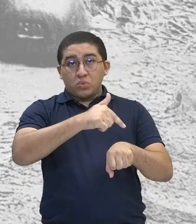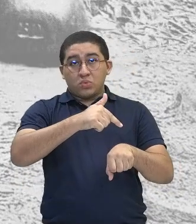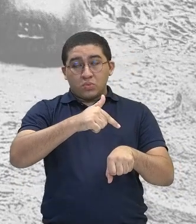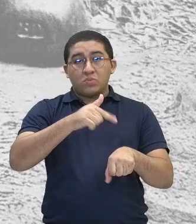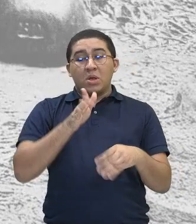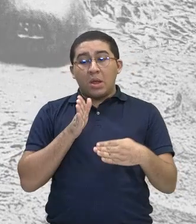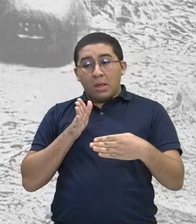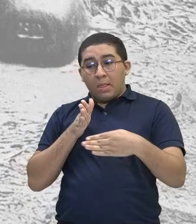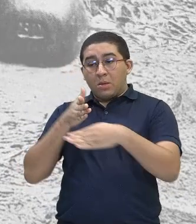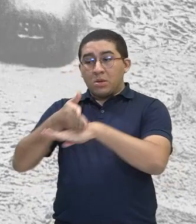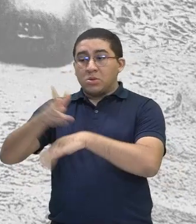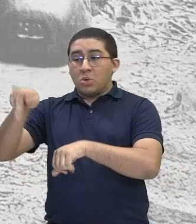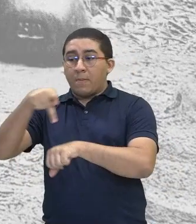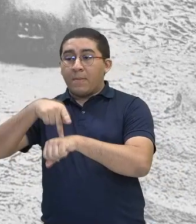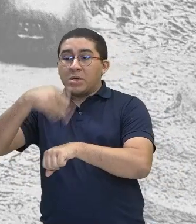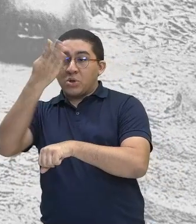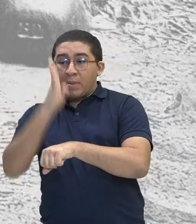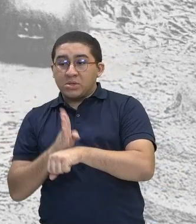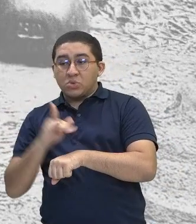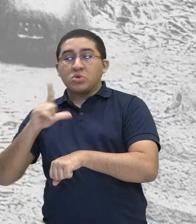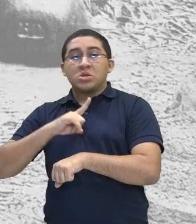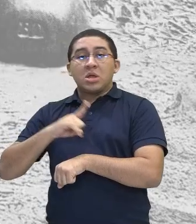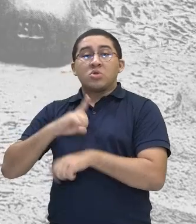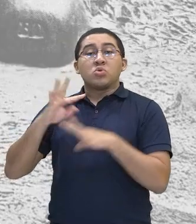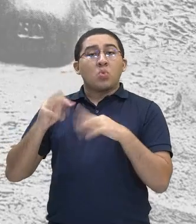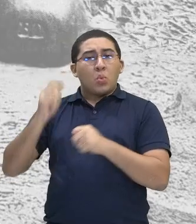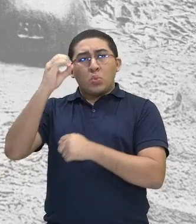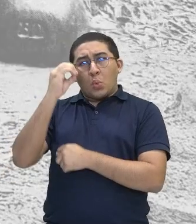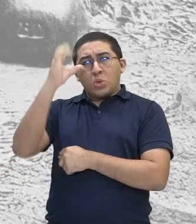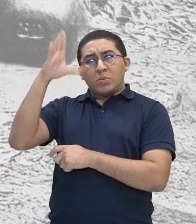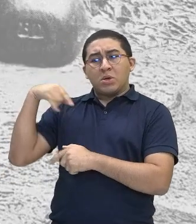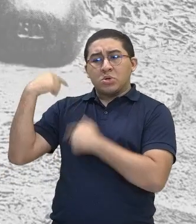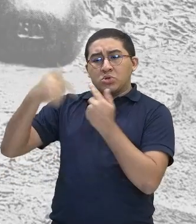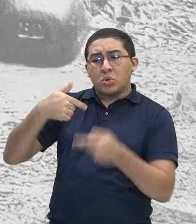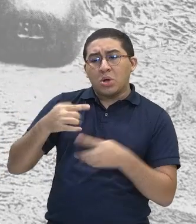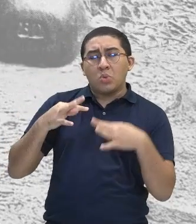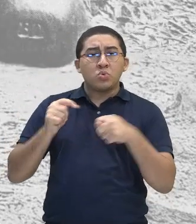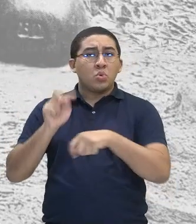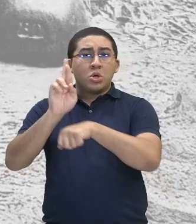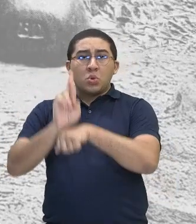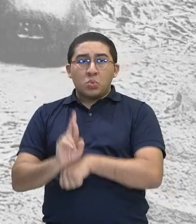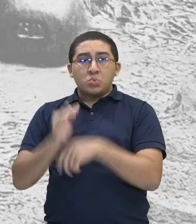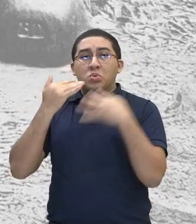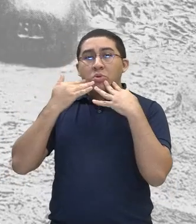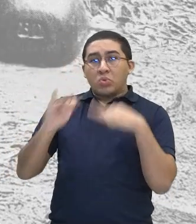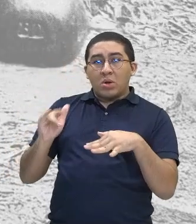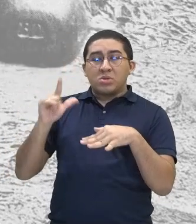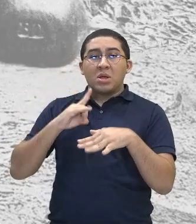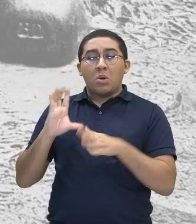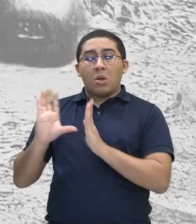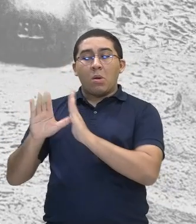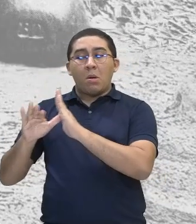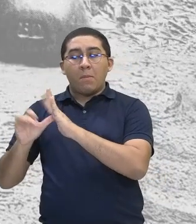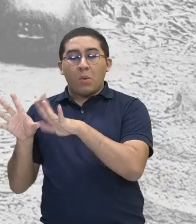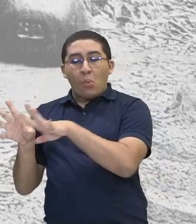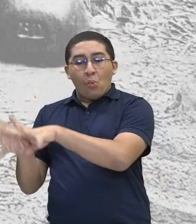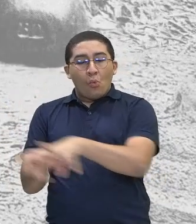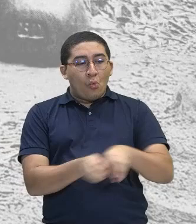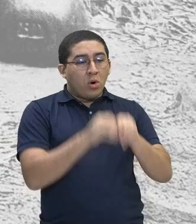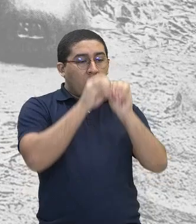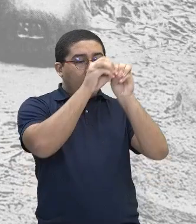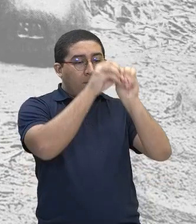conhecimentos tradicionais e leva esses conhecimentos, esses recursos naturais para serem explorados fora